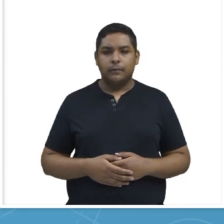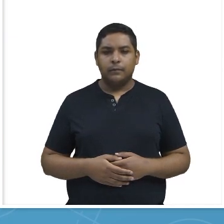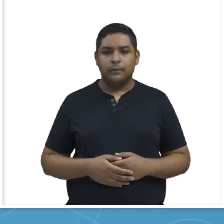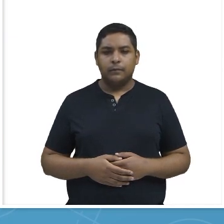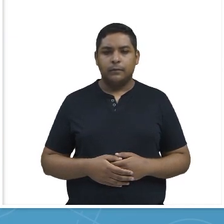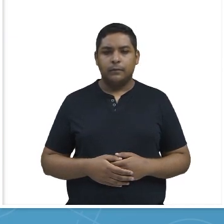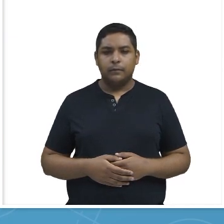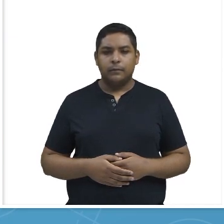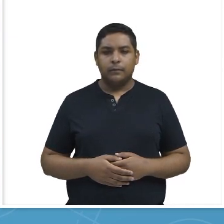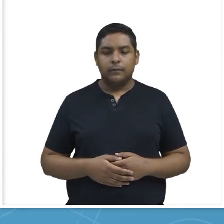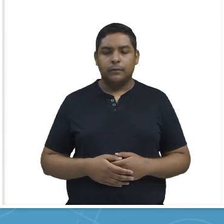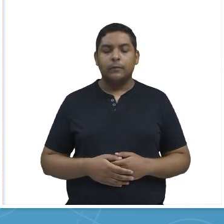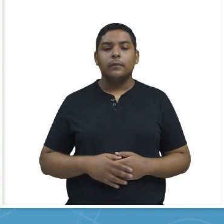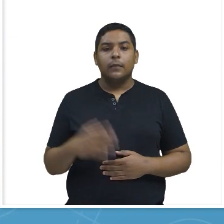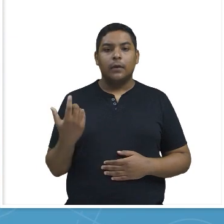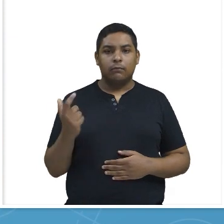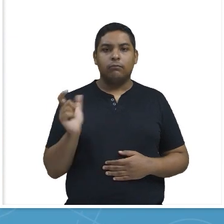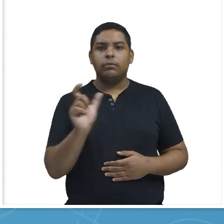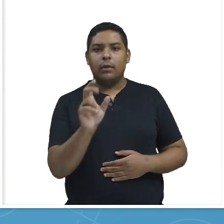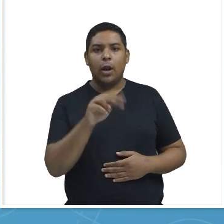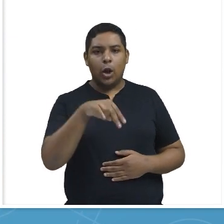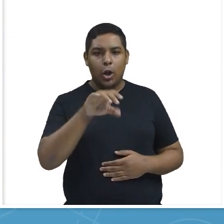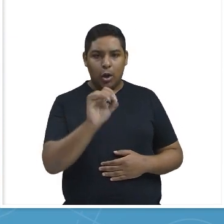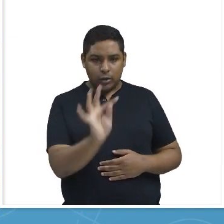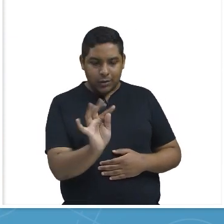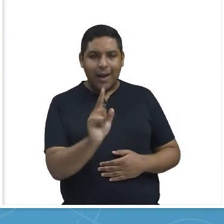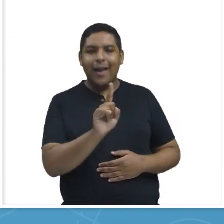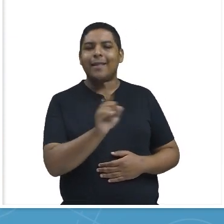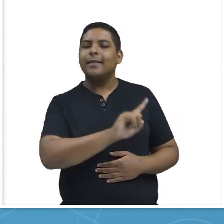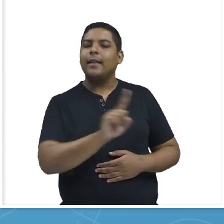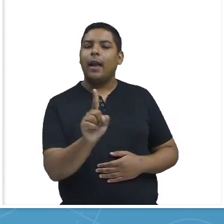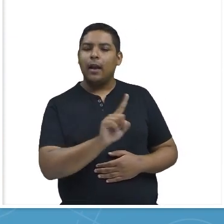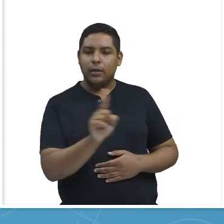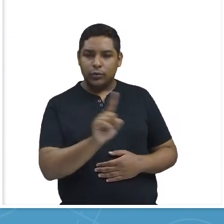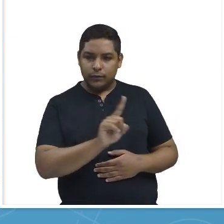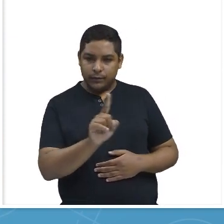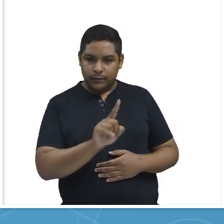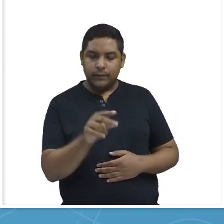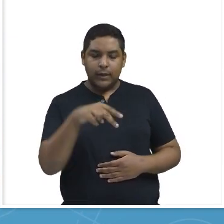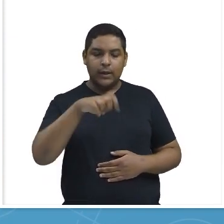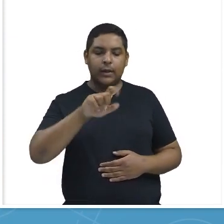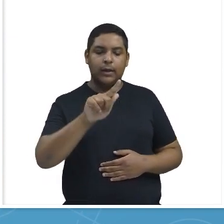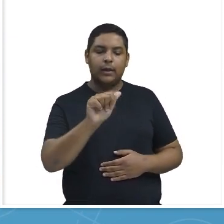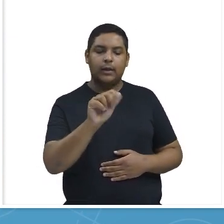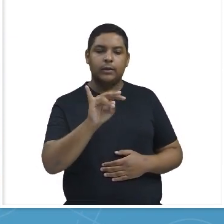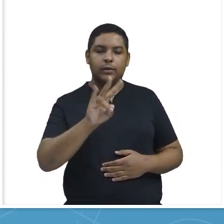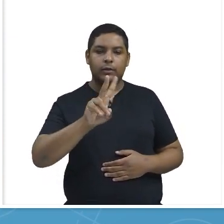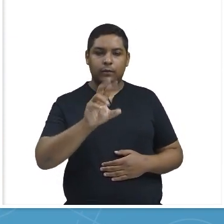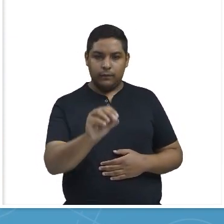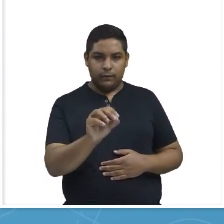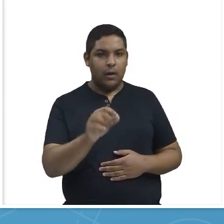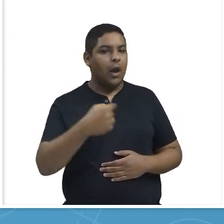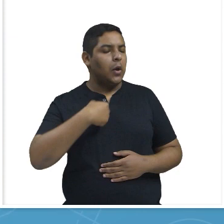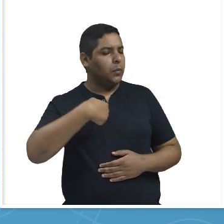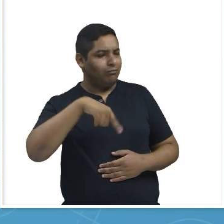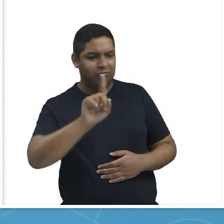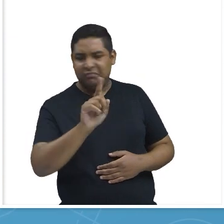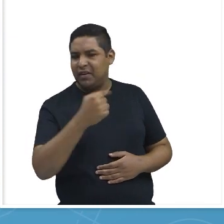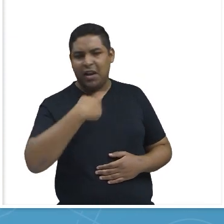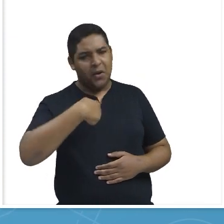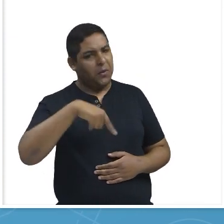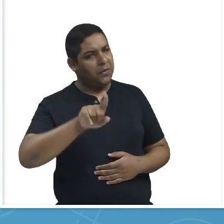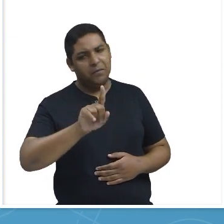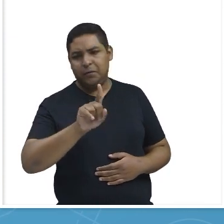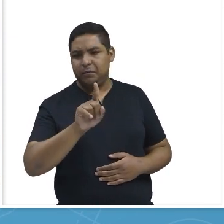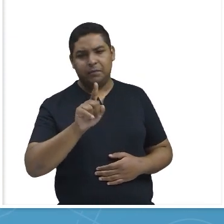ali, apareceu not, então é algo negativo, né? Uma frase negativa. Eu não vou. Olha o going to aparecendo aí. O que ela